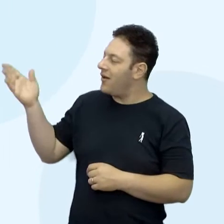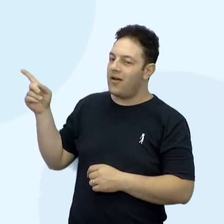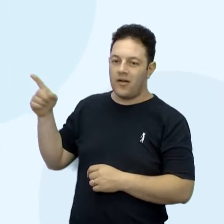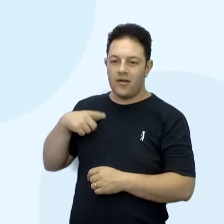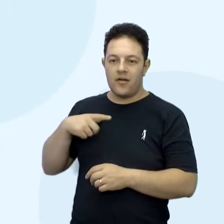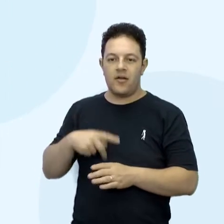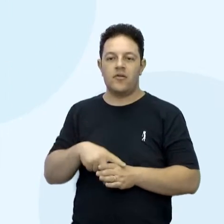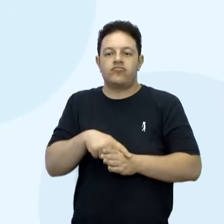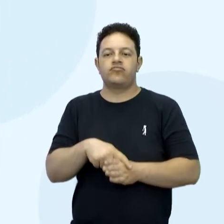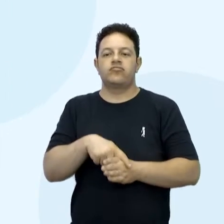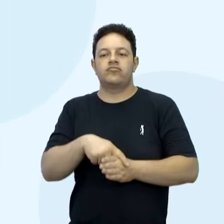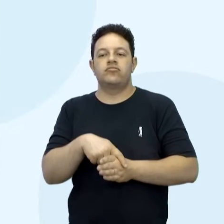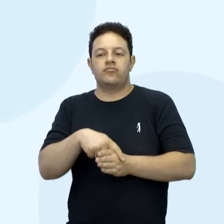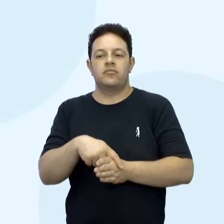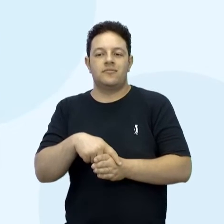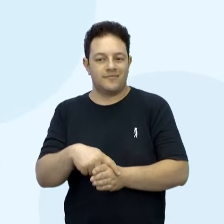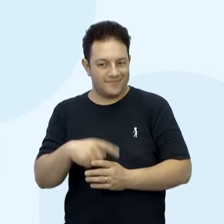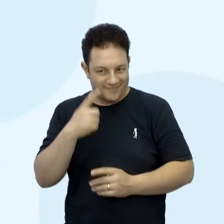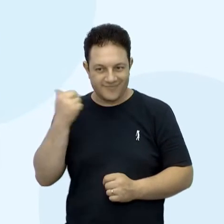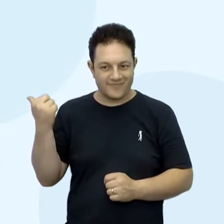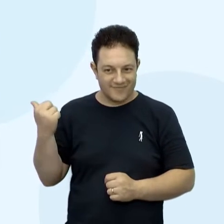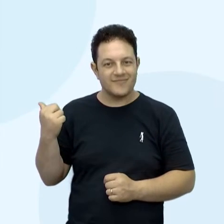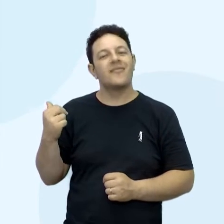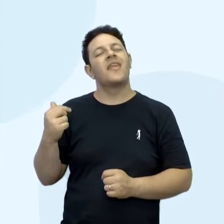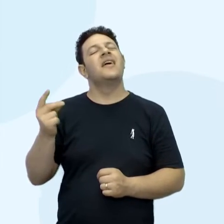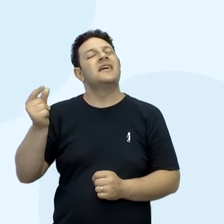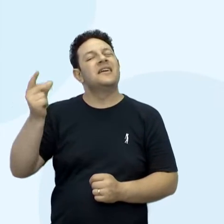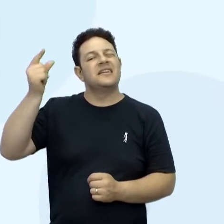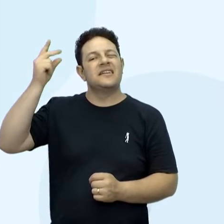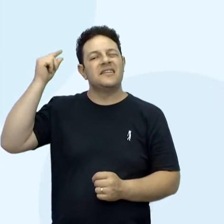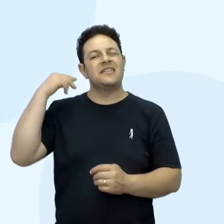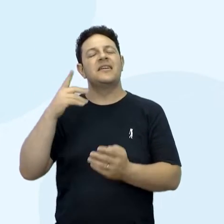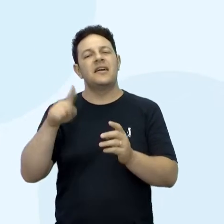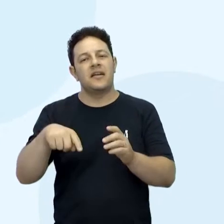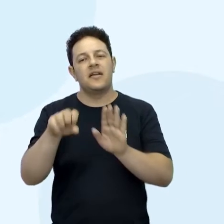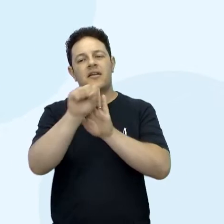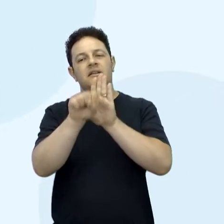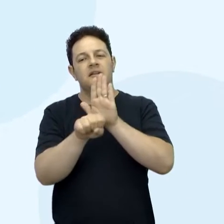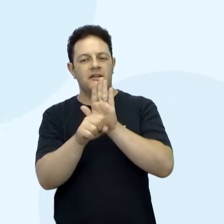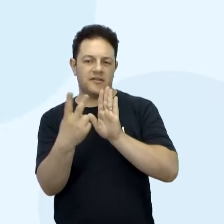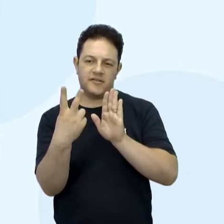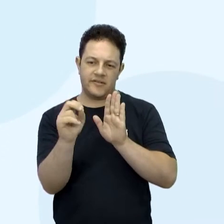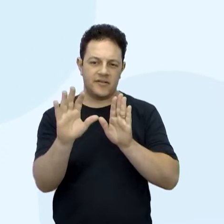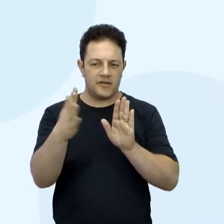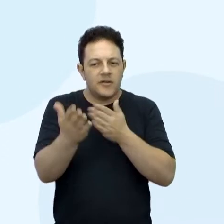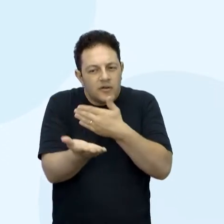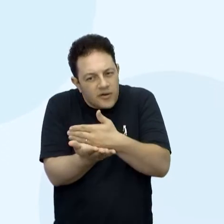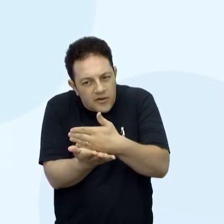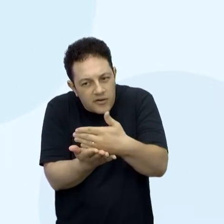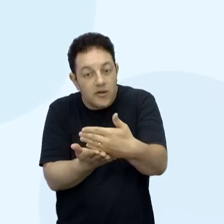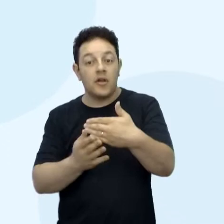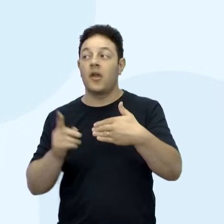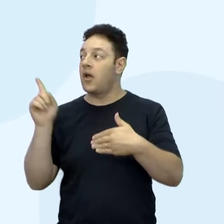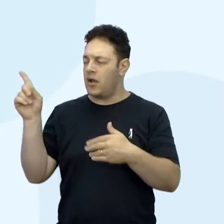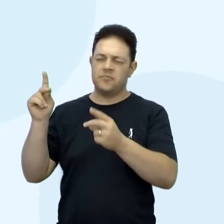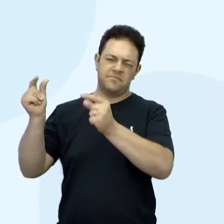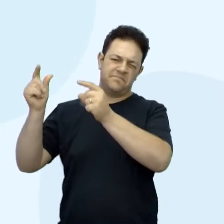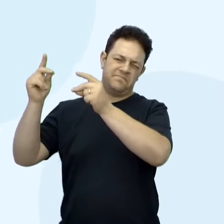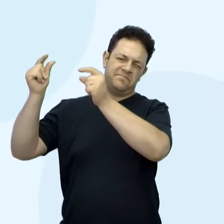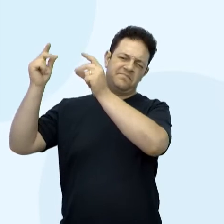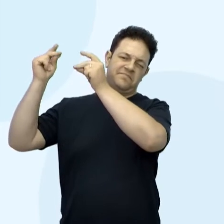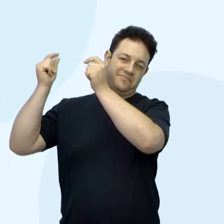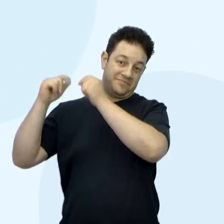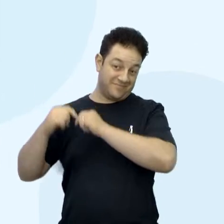também. Então vocês percebem que isso daqui é bem no comecinho do século XX, tá? A igreja é bem antiga,